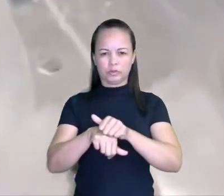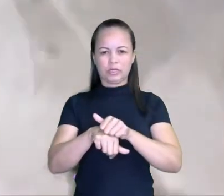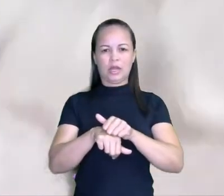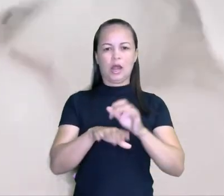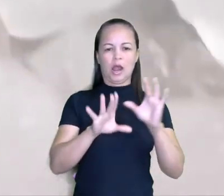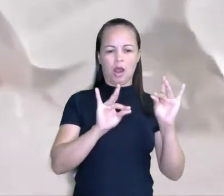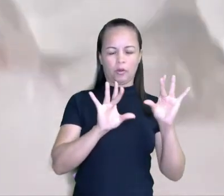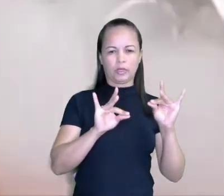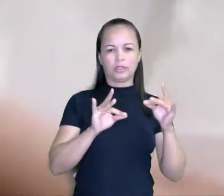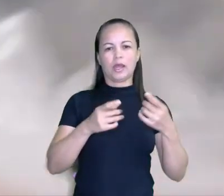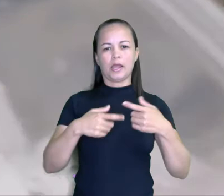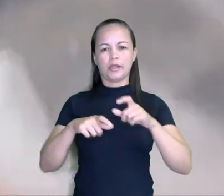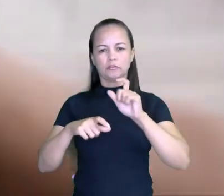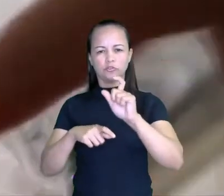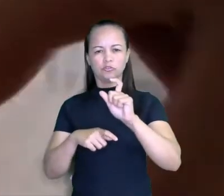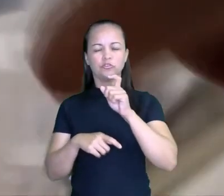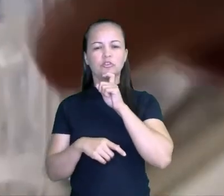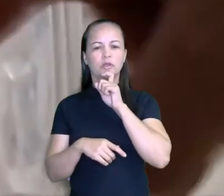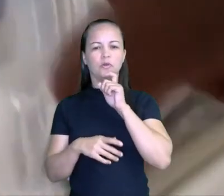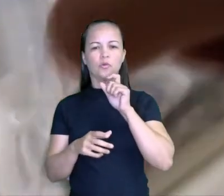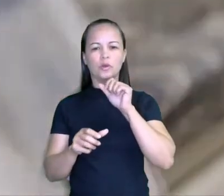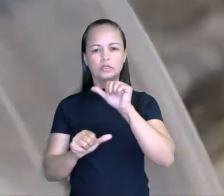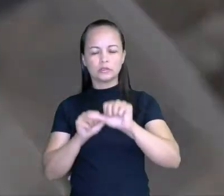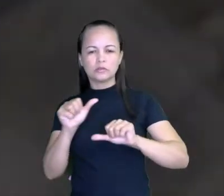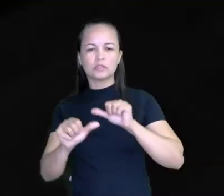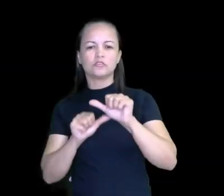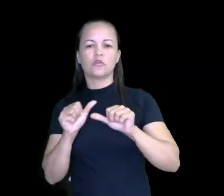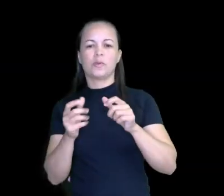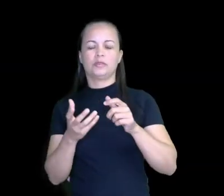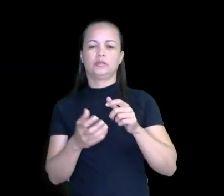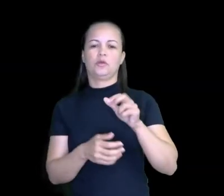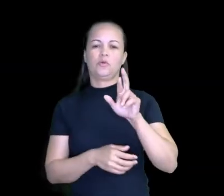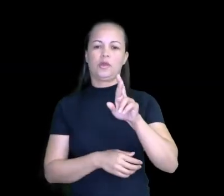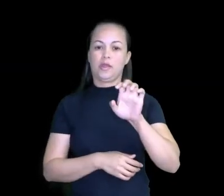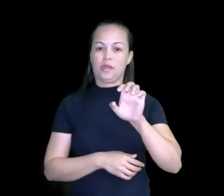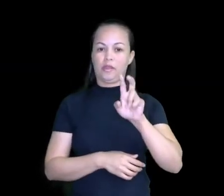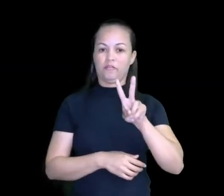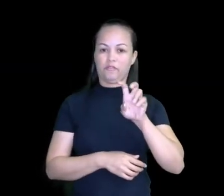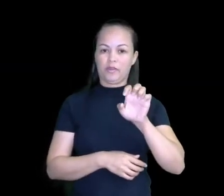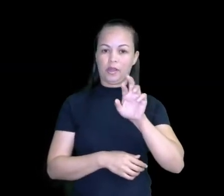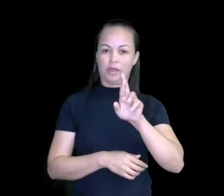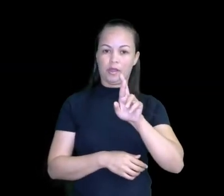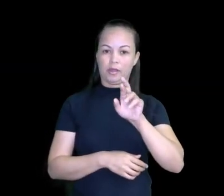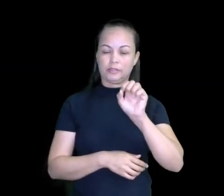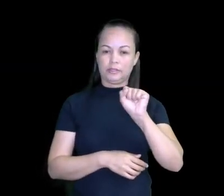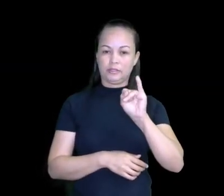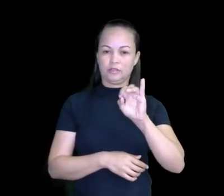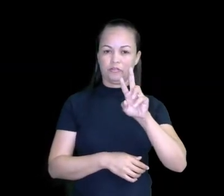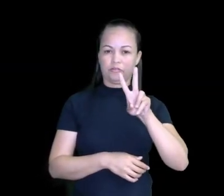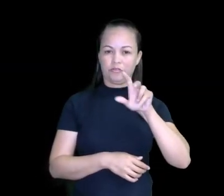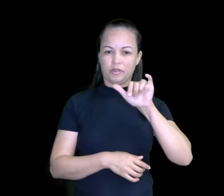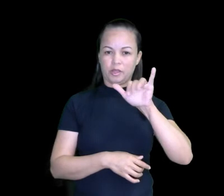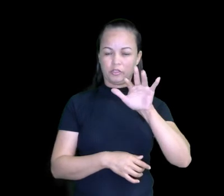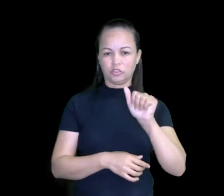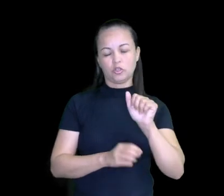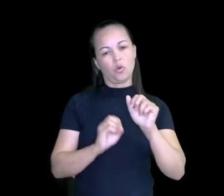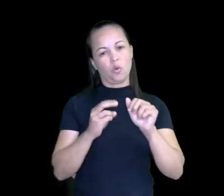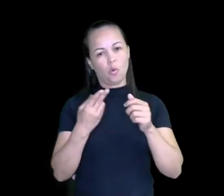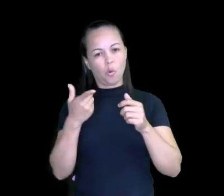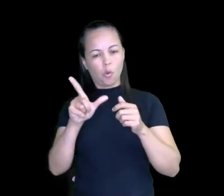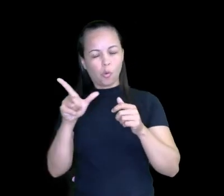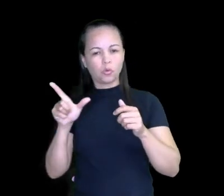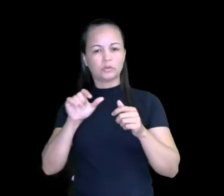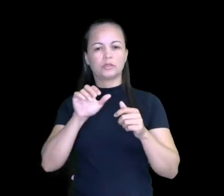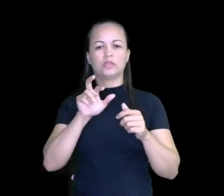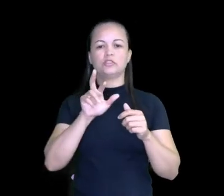líquida em gelo é um exemplo de transformação reversível. Outras são irreversíveis, ou seja, as